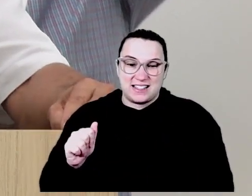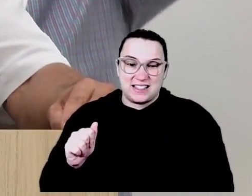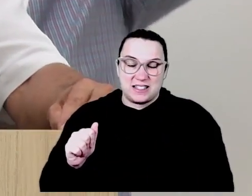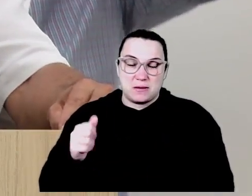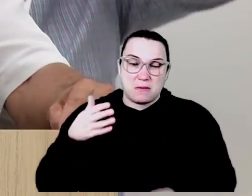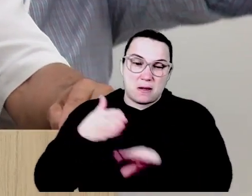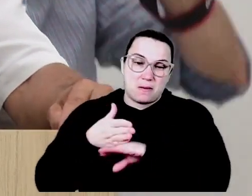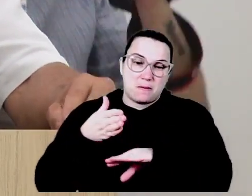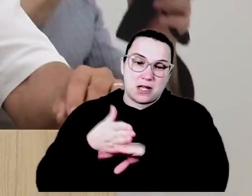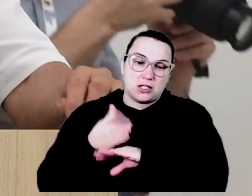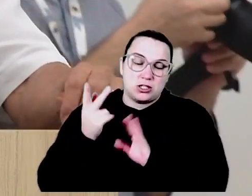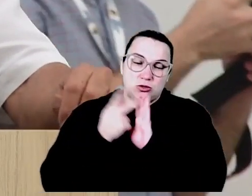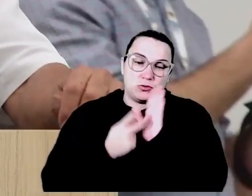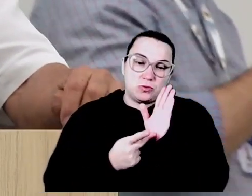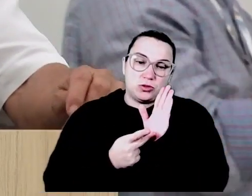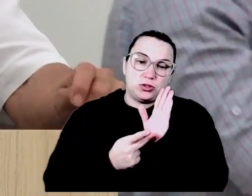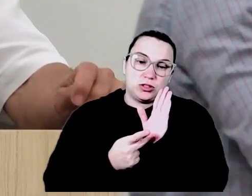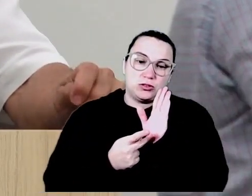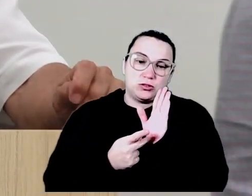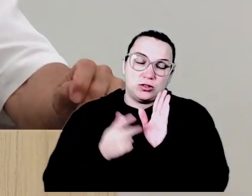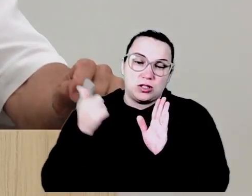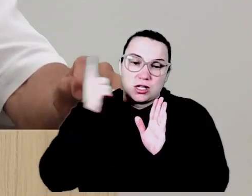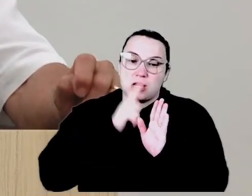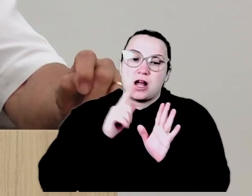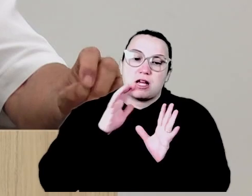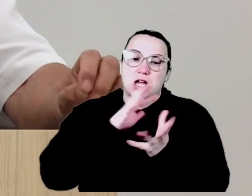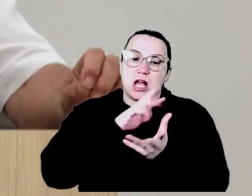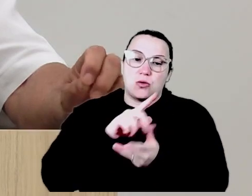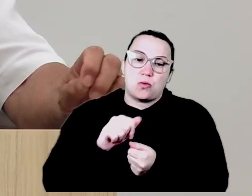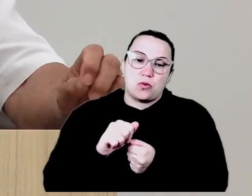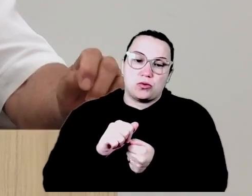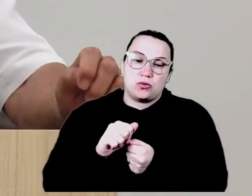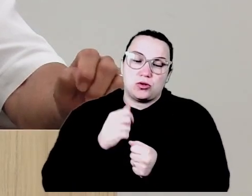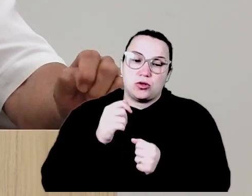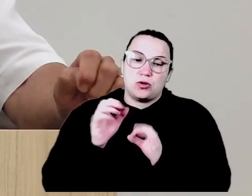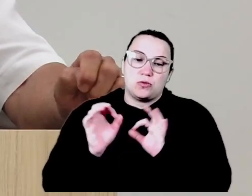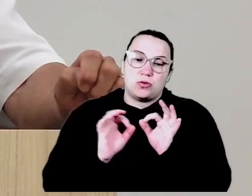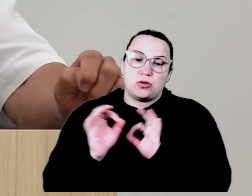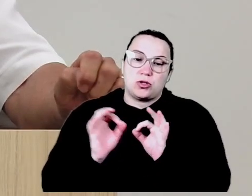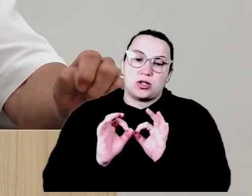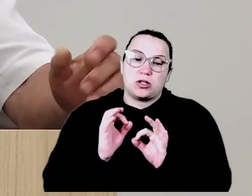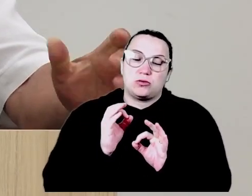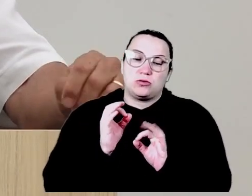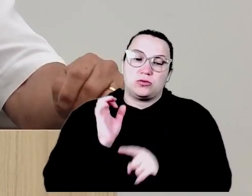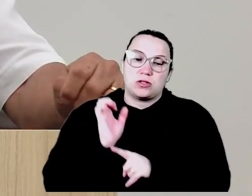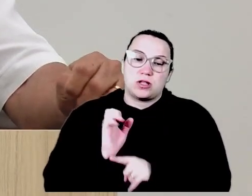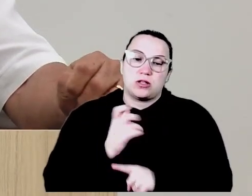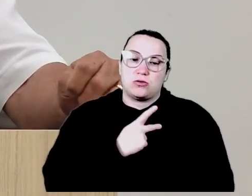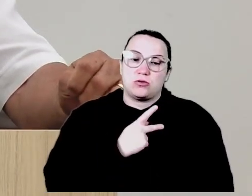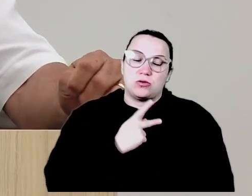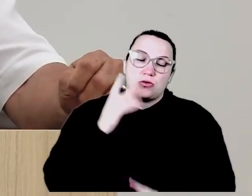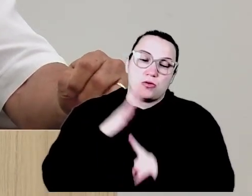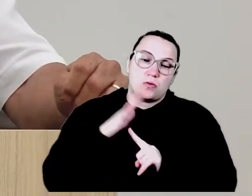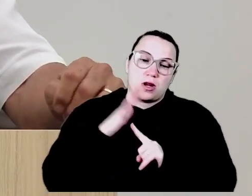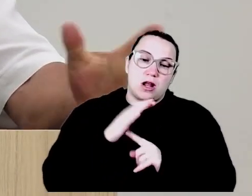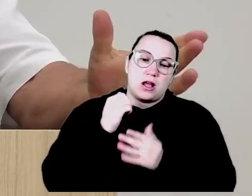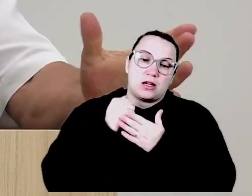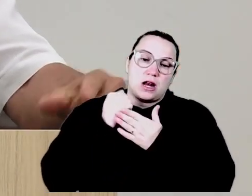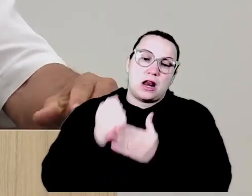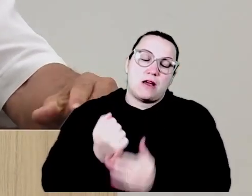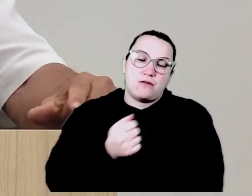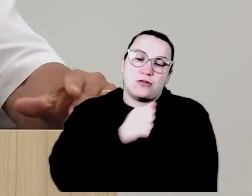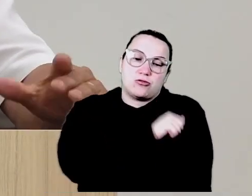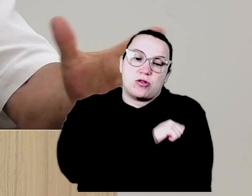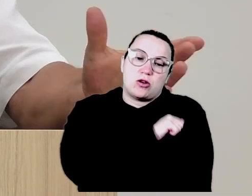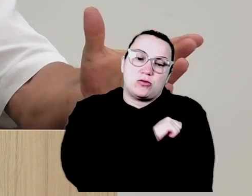participar do projeto ganhando o mundo um projeto do Governo do Estado do Paraná que leva esses alunos a